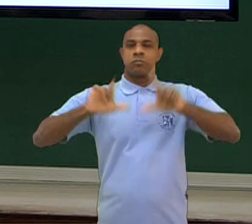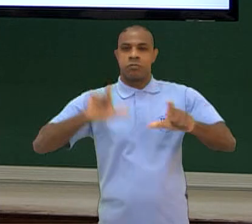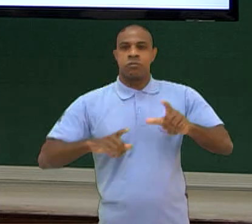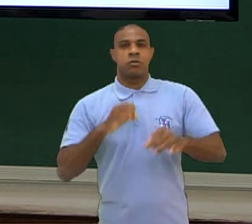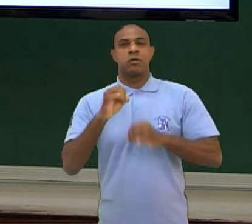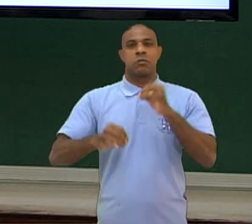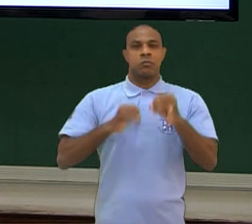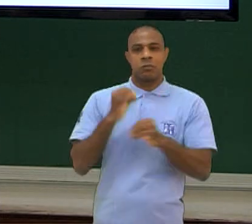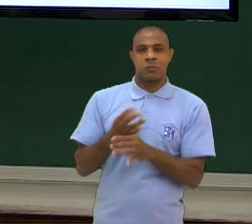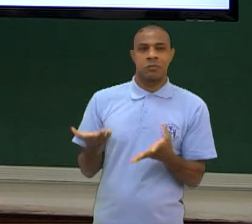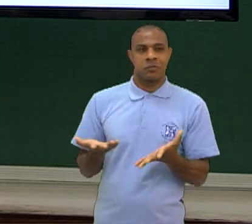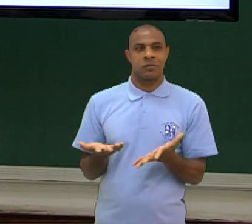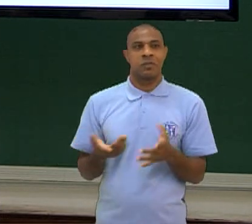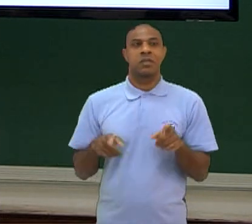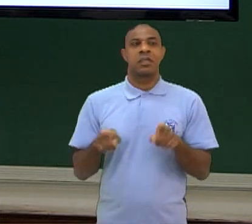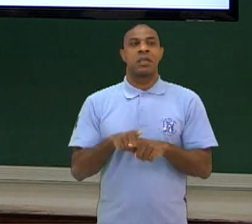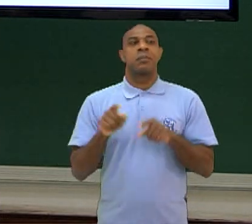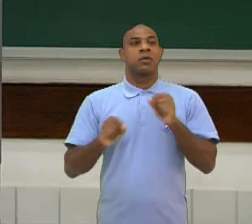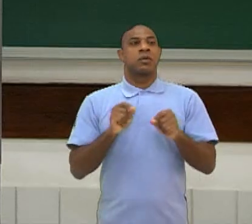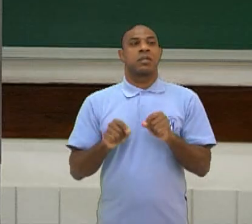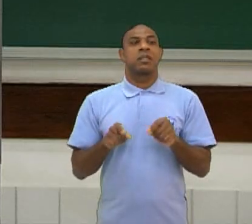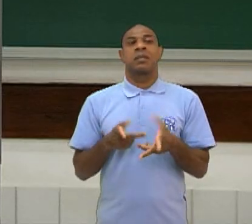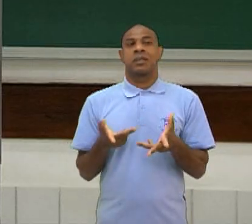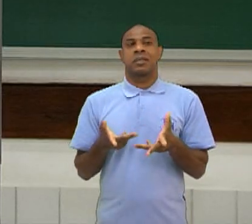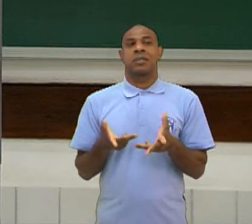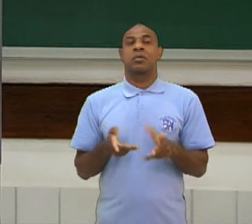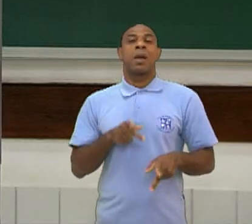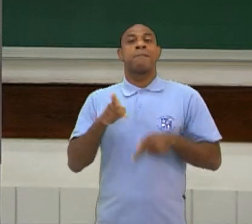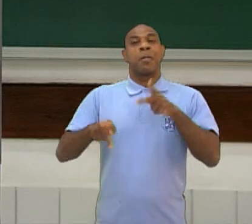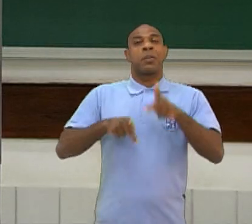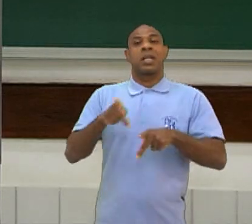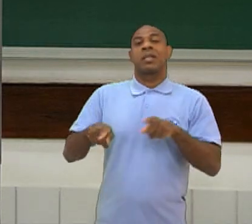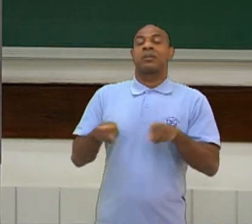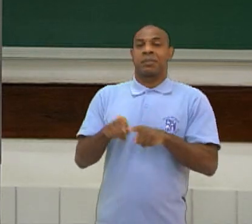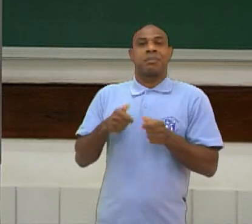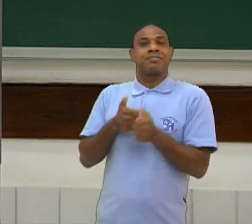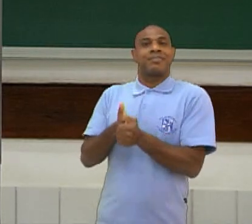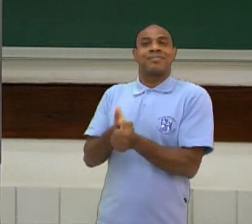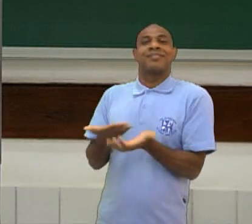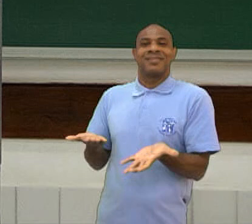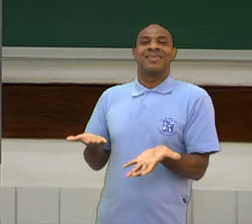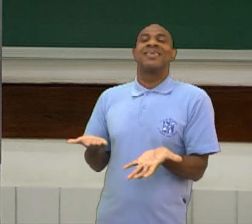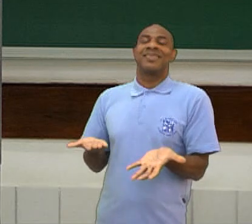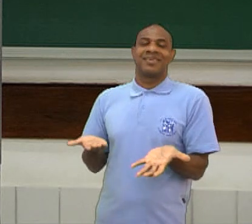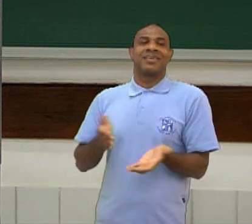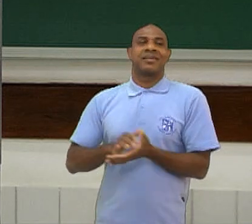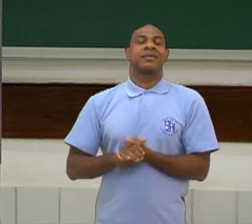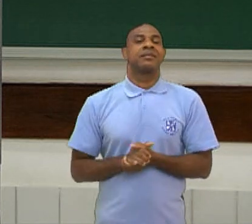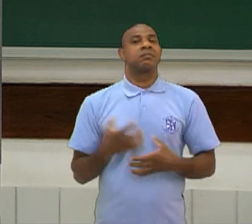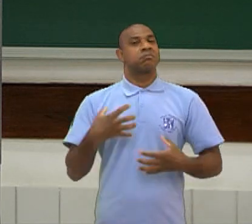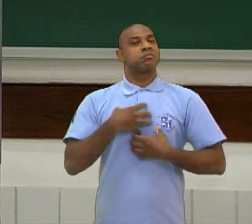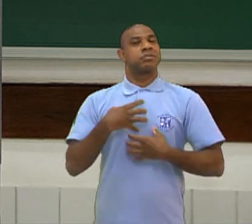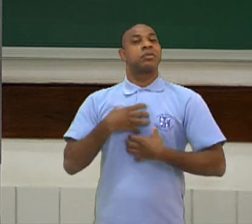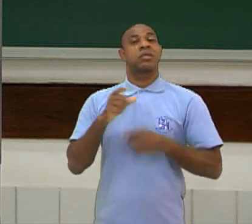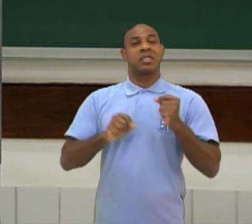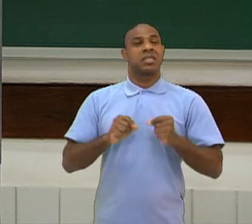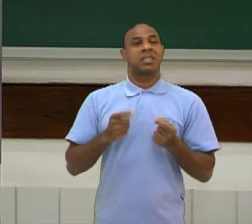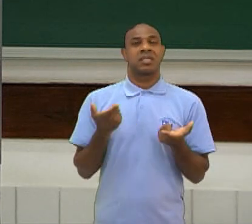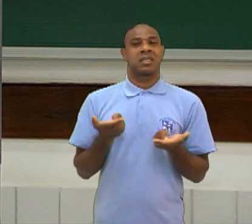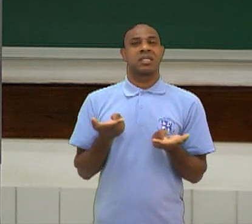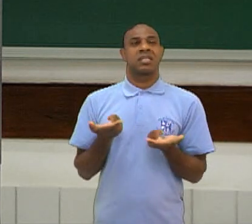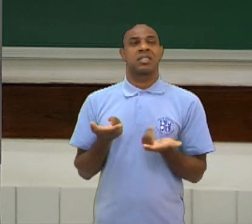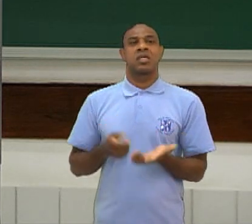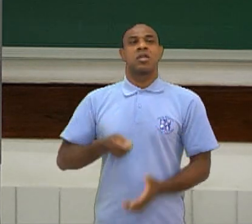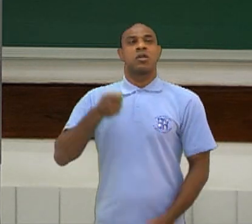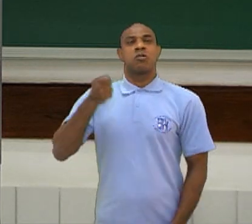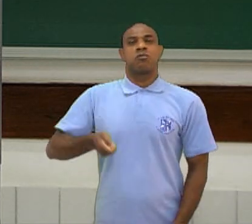internet e também uma apatia da população. O regime autoritário provoca uma sensação na população de que aquele regime não